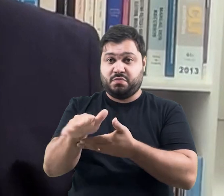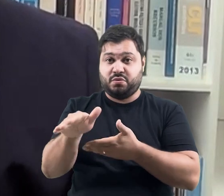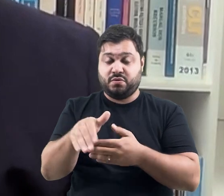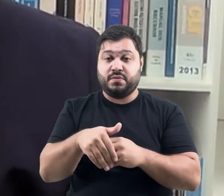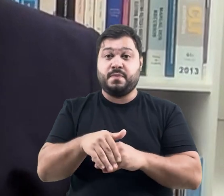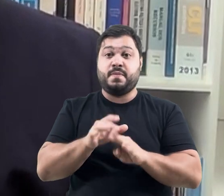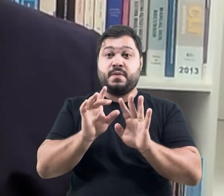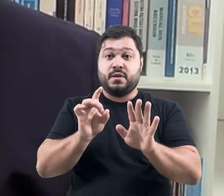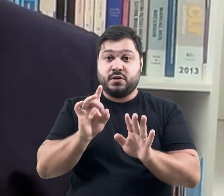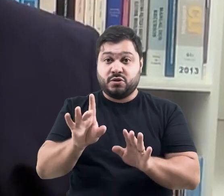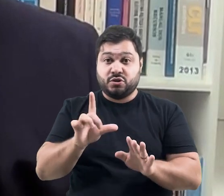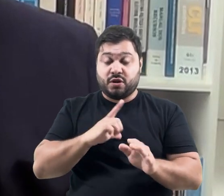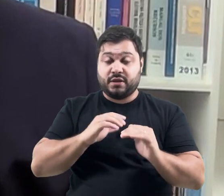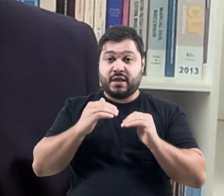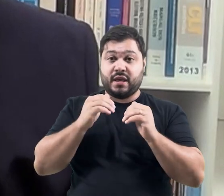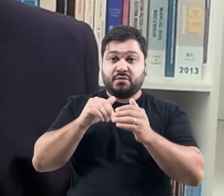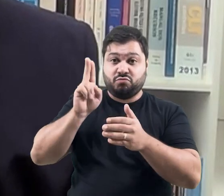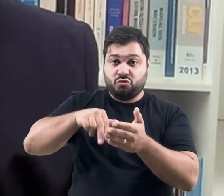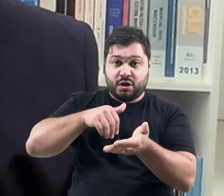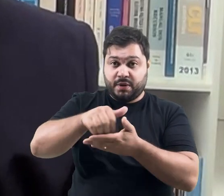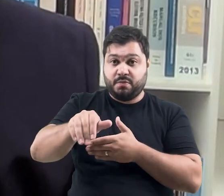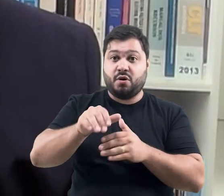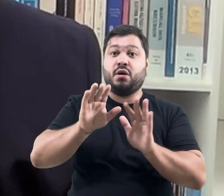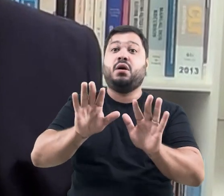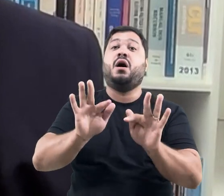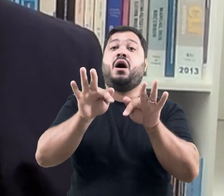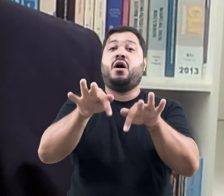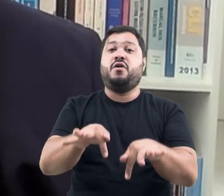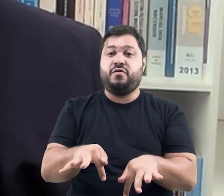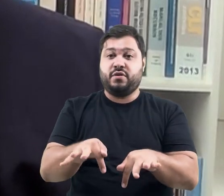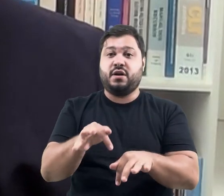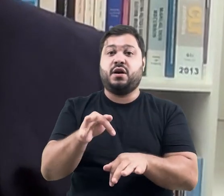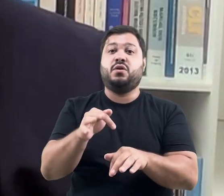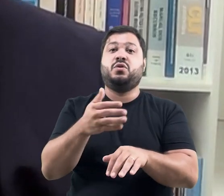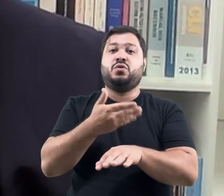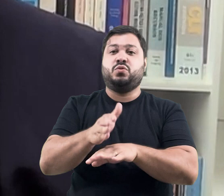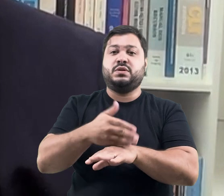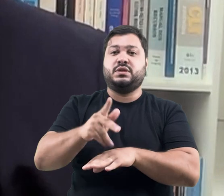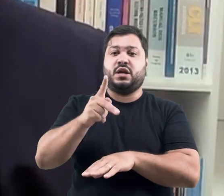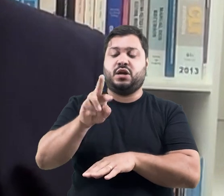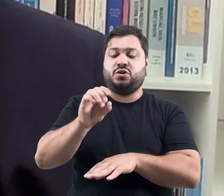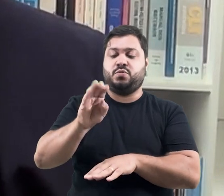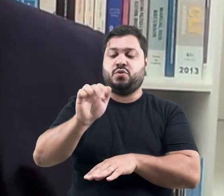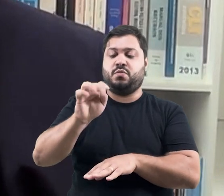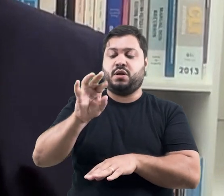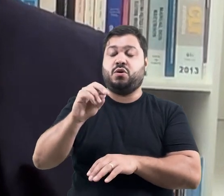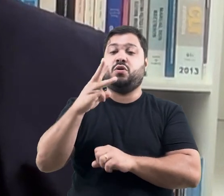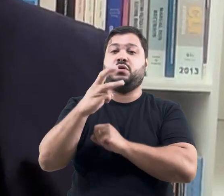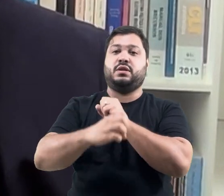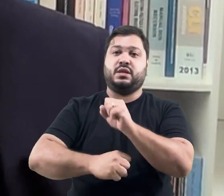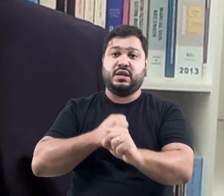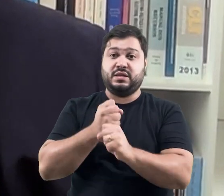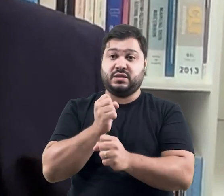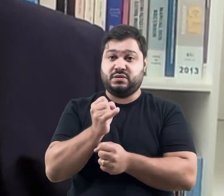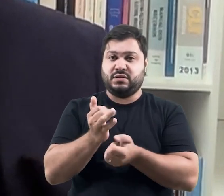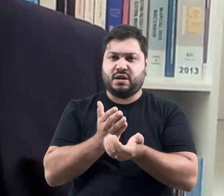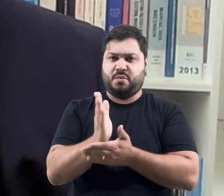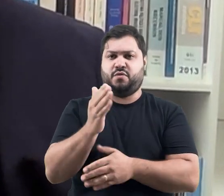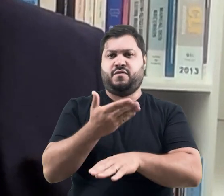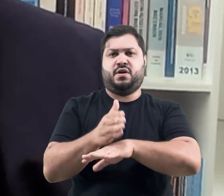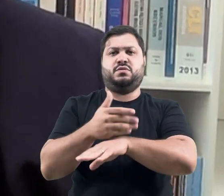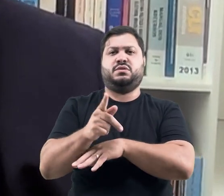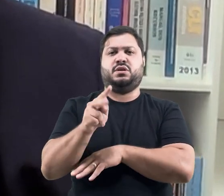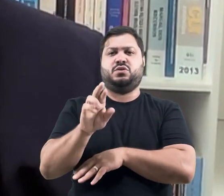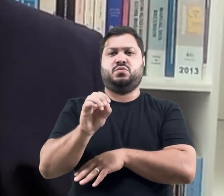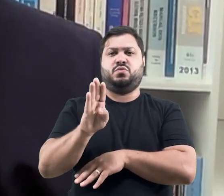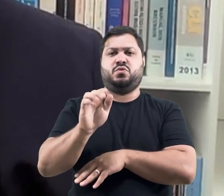ser dispensado, né? Ele só adquire essa estabilidade depois ao final do estágio probatório, ao final do 3º ano, se ele